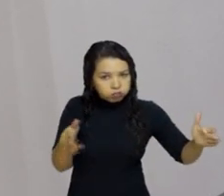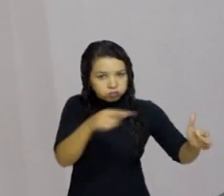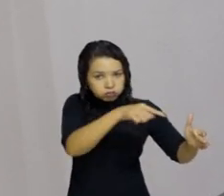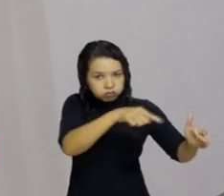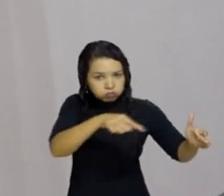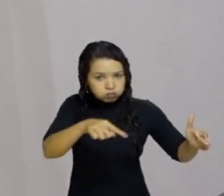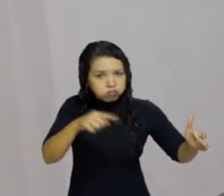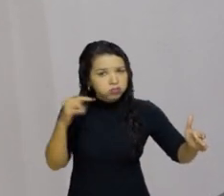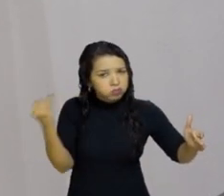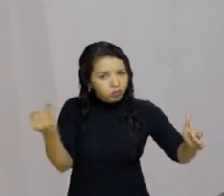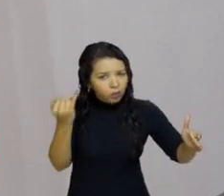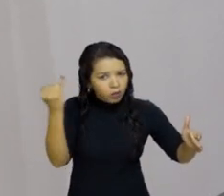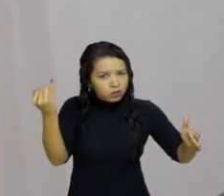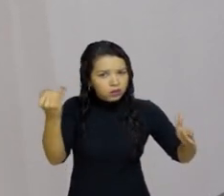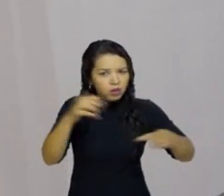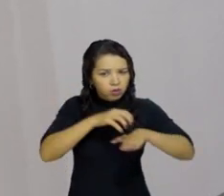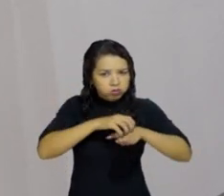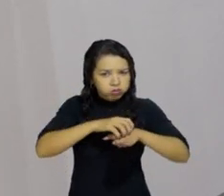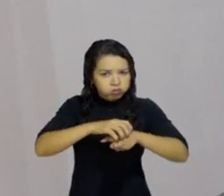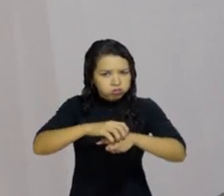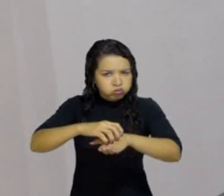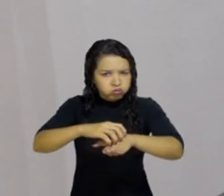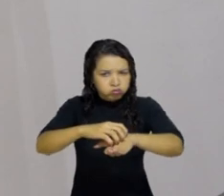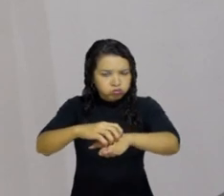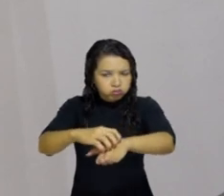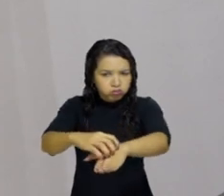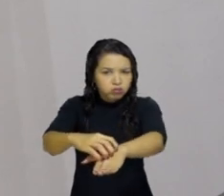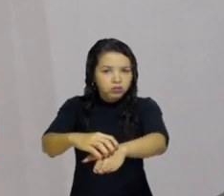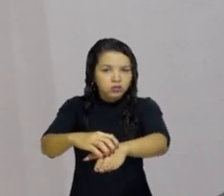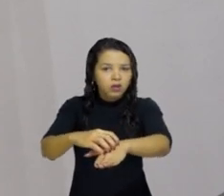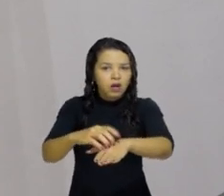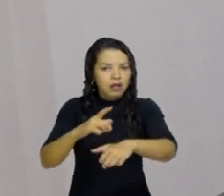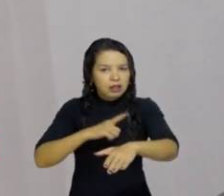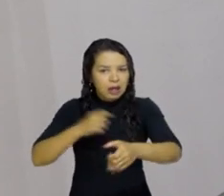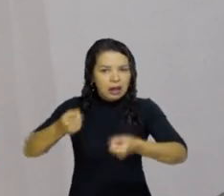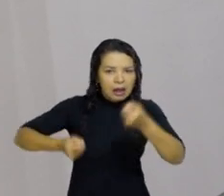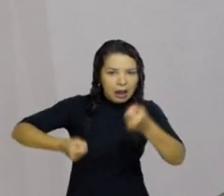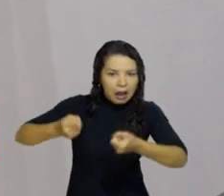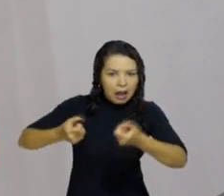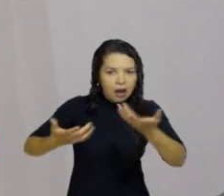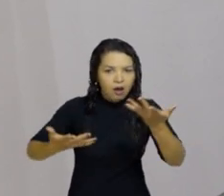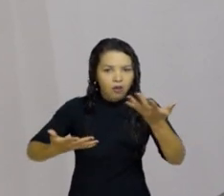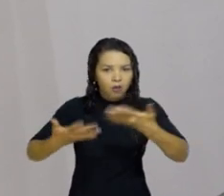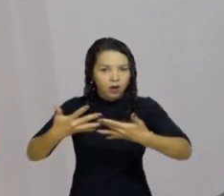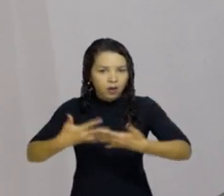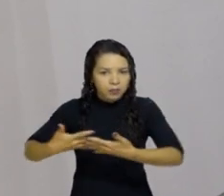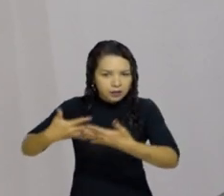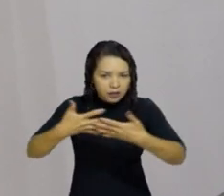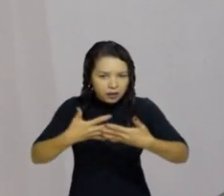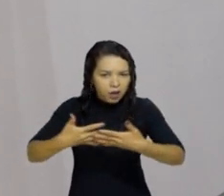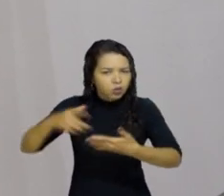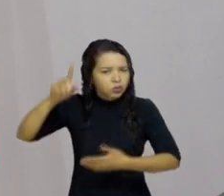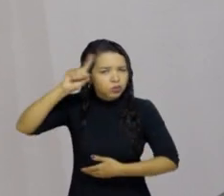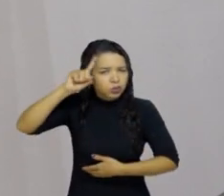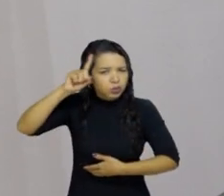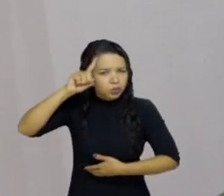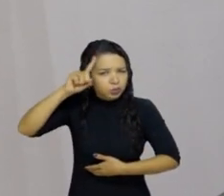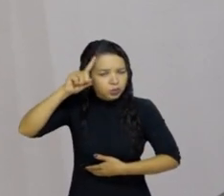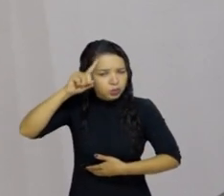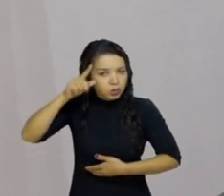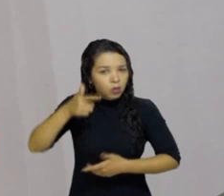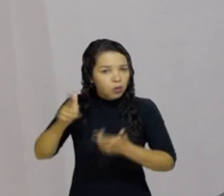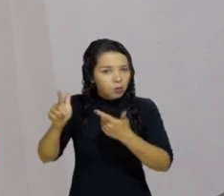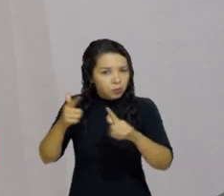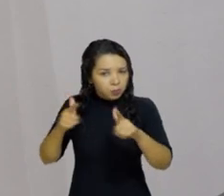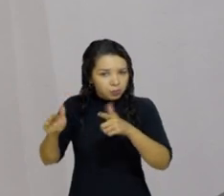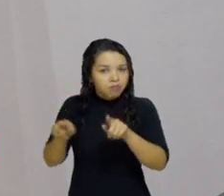lado das pistas onde trafegam milhares de automóveis e caminhões diariamente e outros